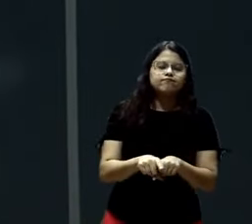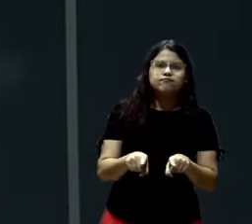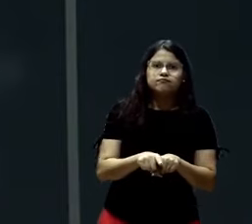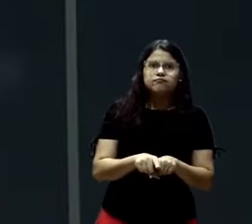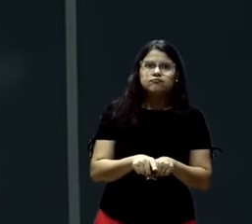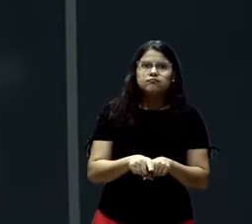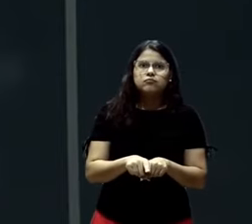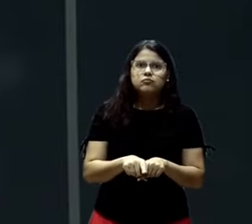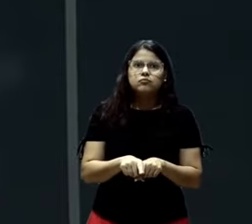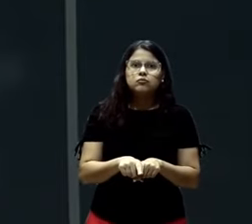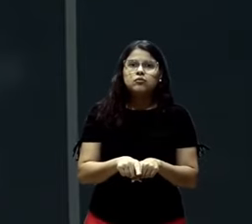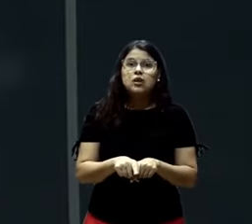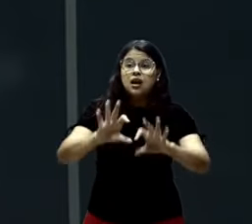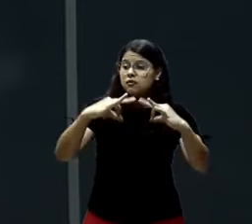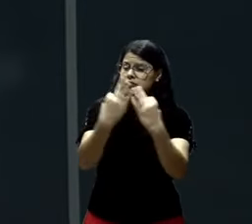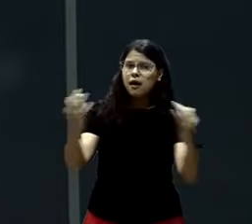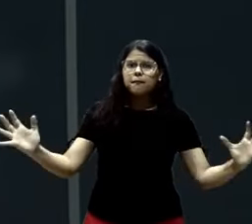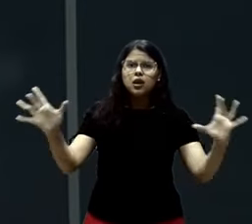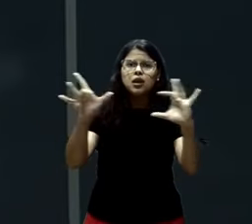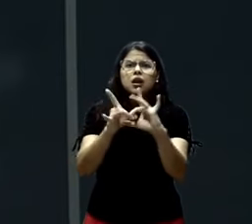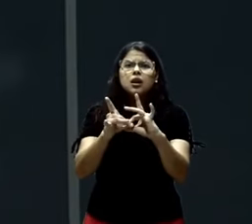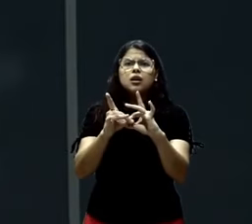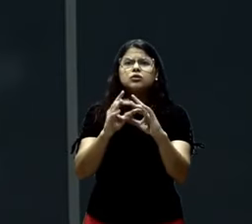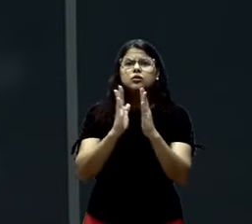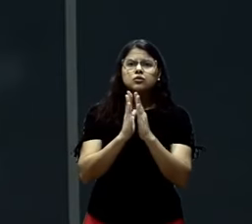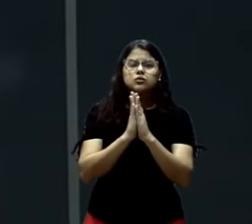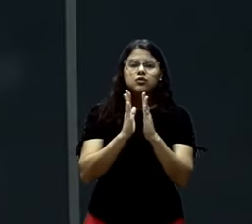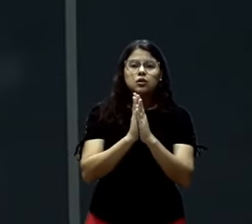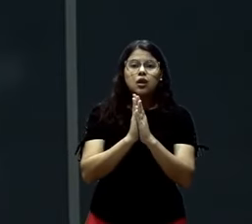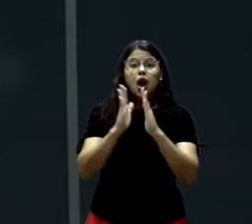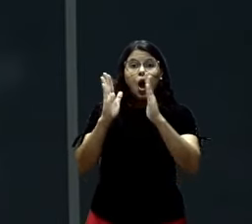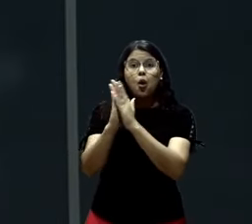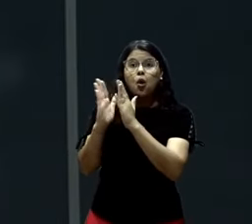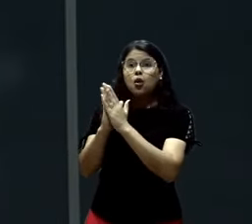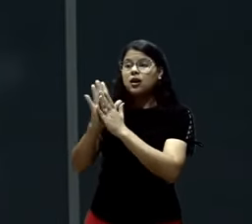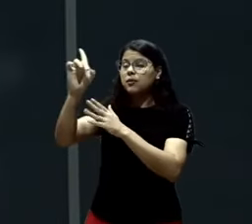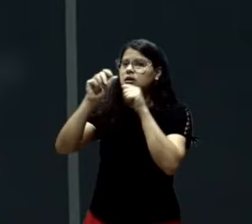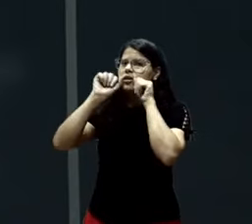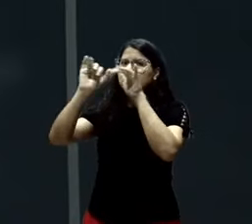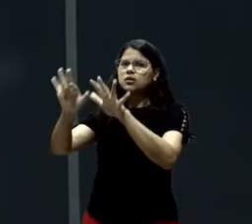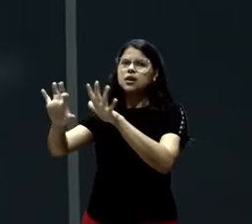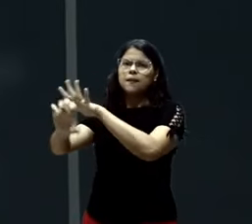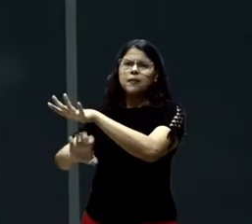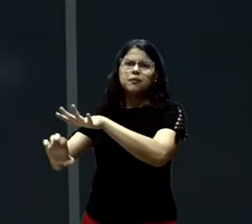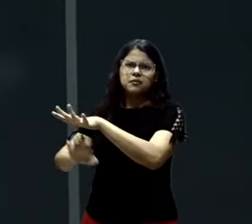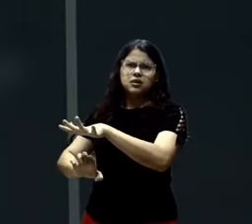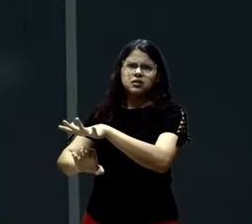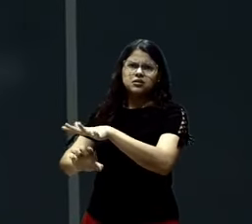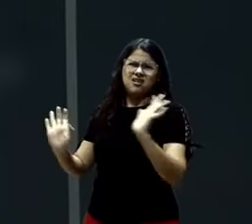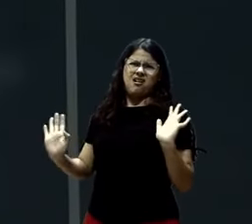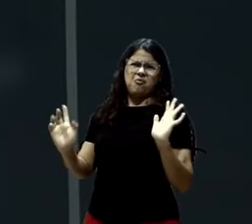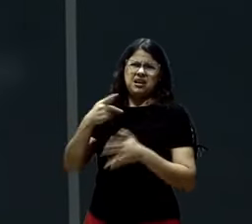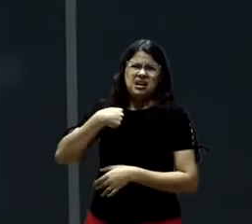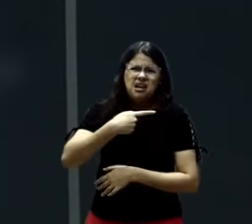Orar junto, orar pela tua empresa. Mas eu não sou pastor. Não. Quem